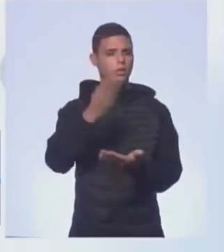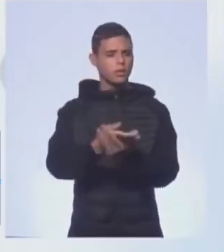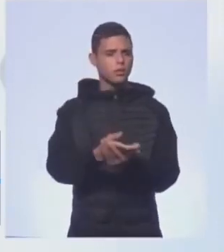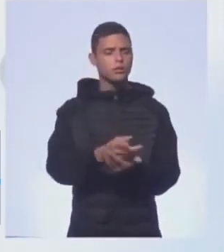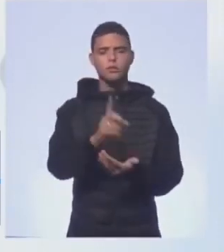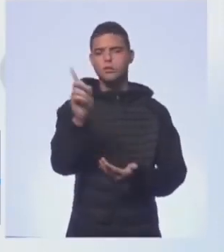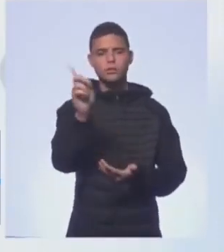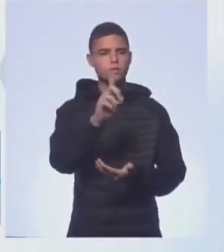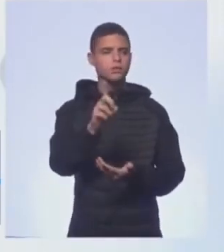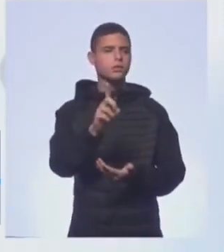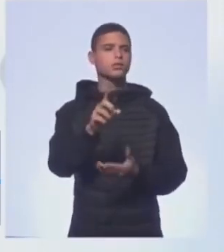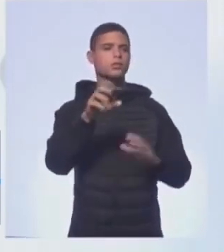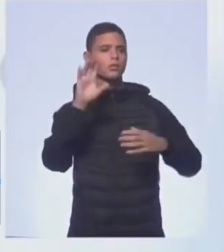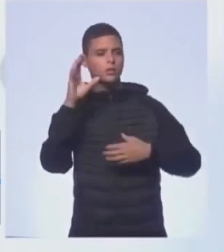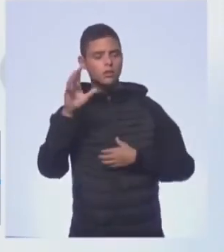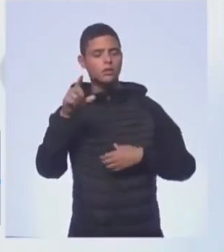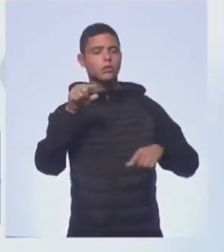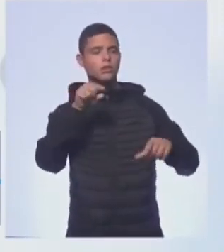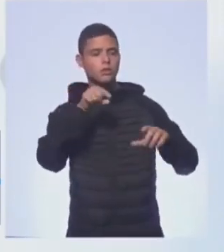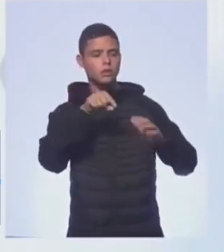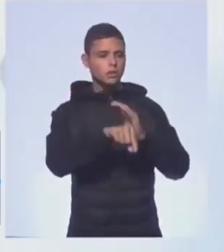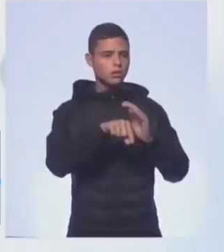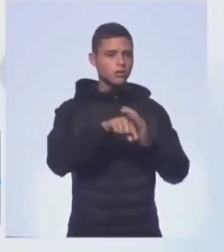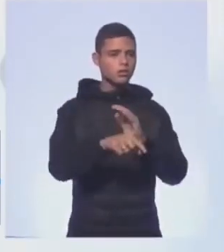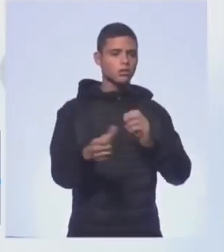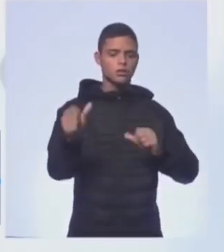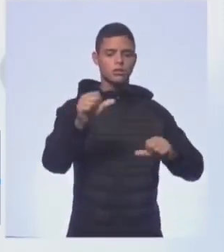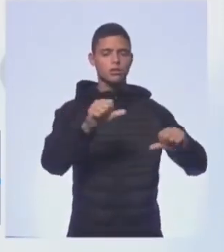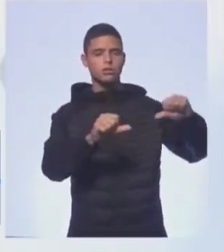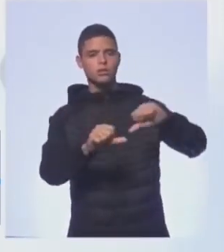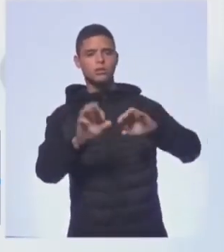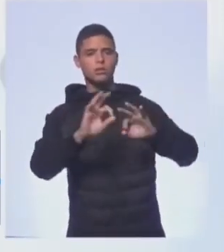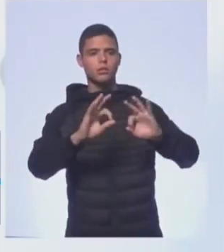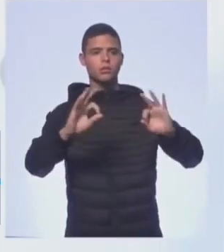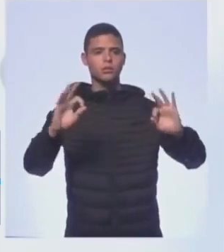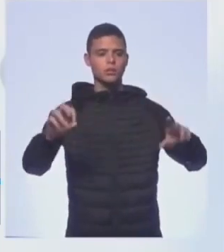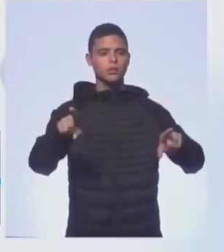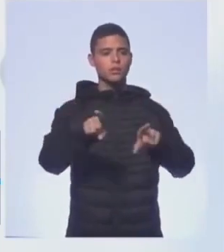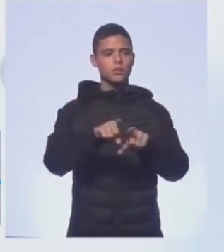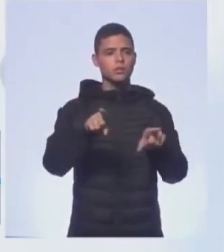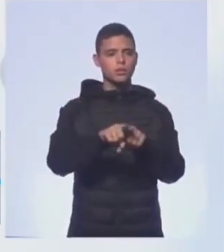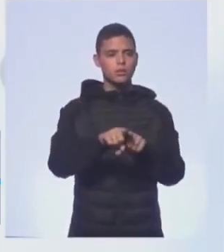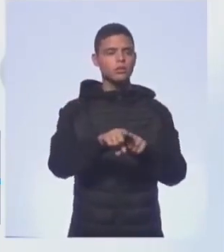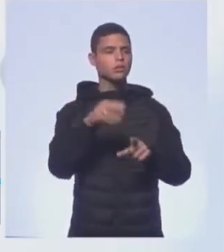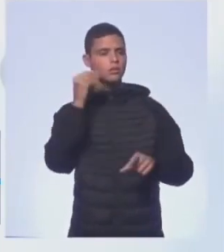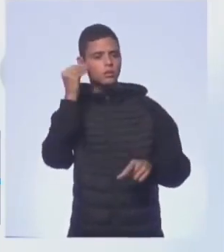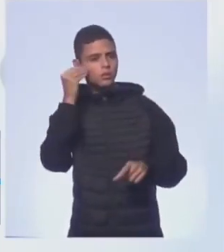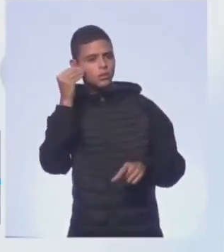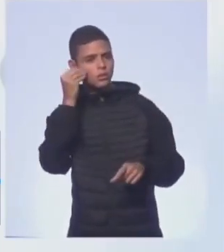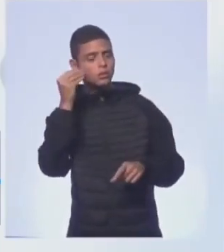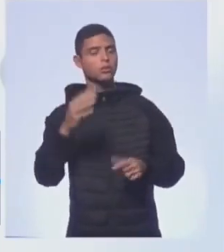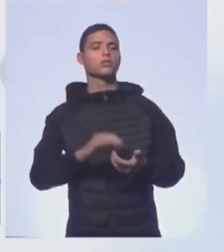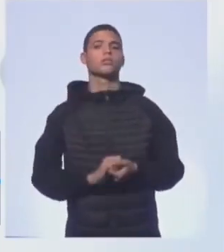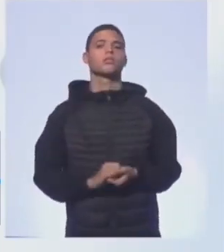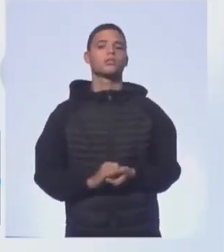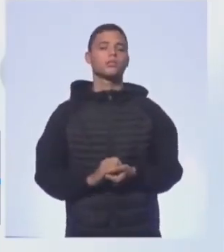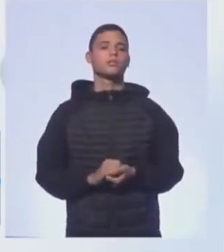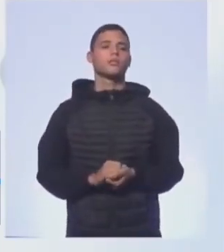ciência trabalha com experimentos. Então, são experimentos muito longos, com os testes, né?